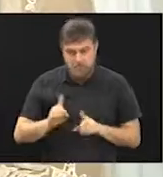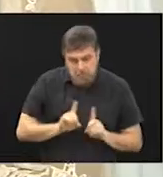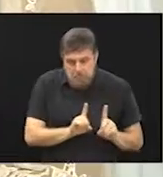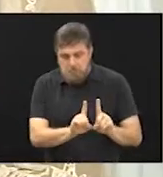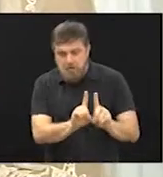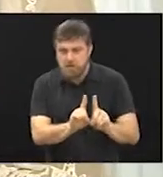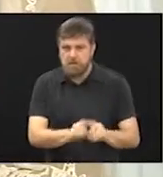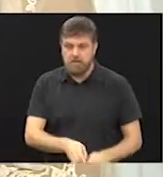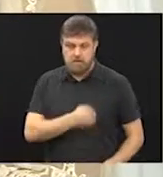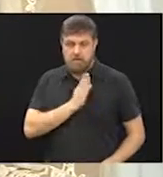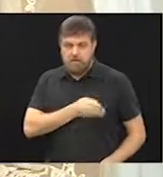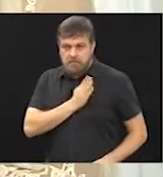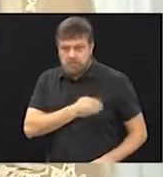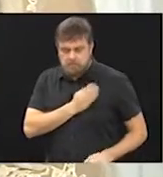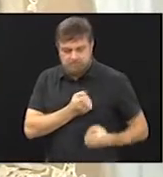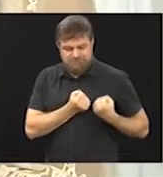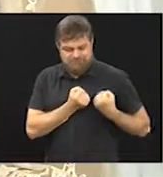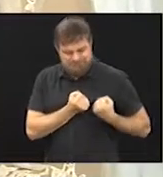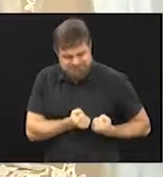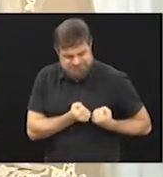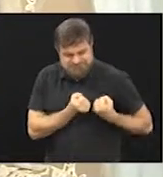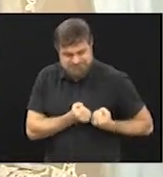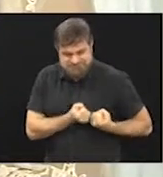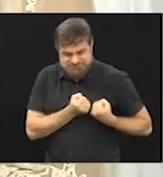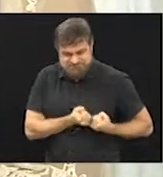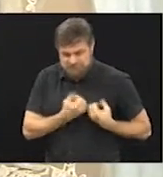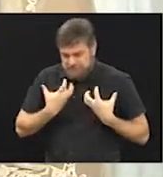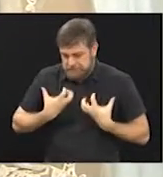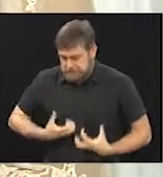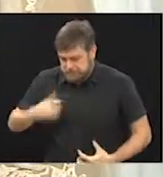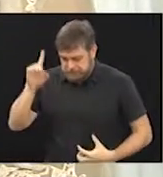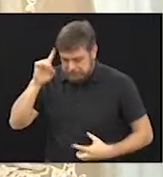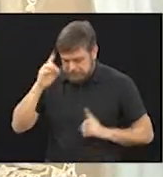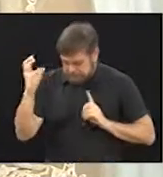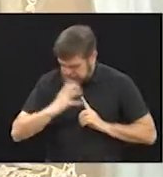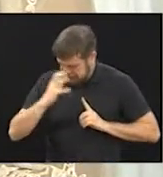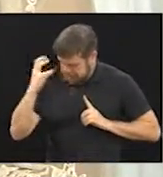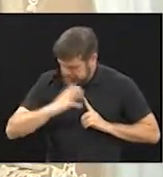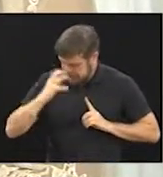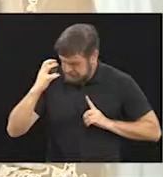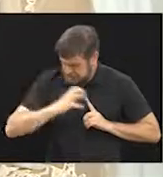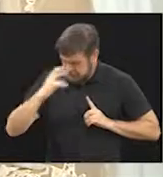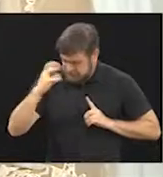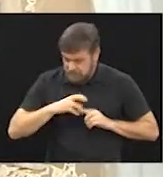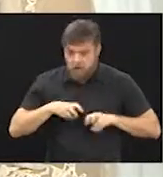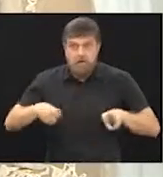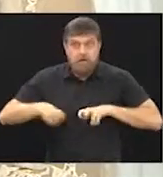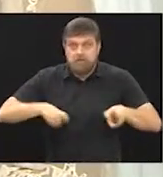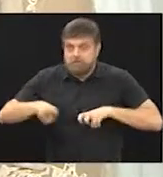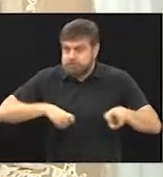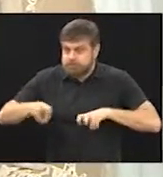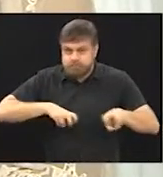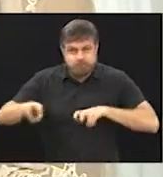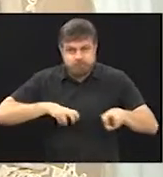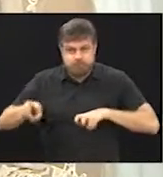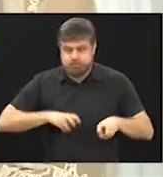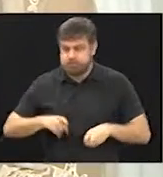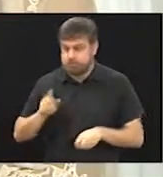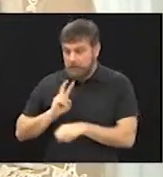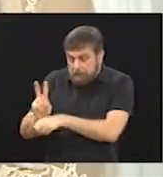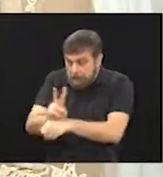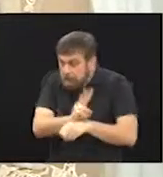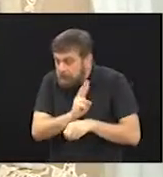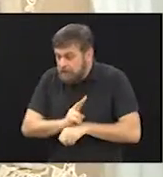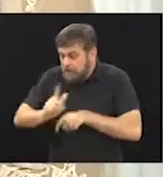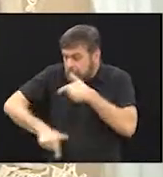aumenta o risco cardiovascular pelo estresse do dia a dia, pela correria do dia a dia, de ter que cuidar de